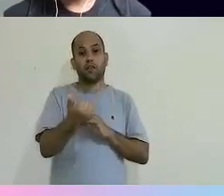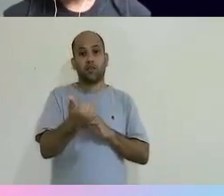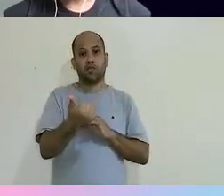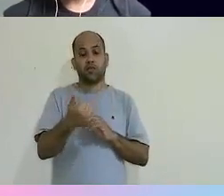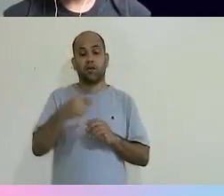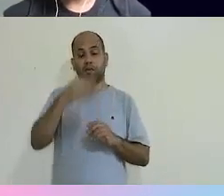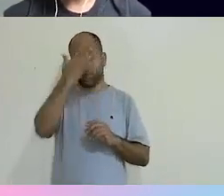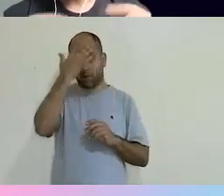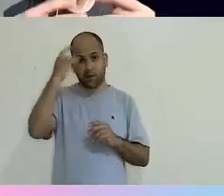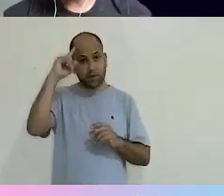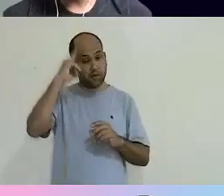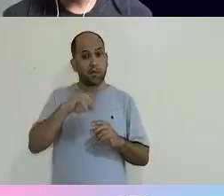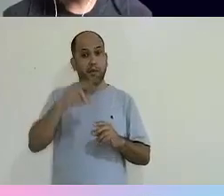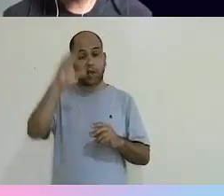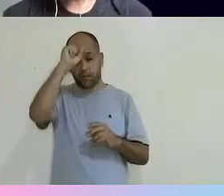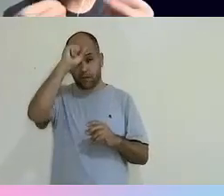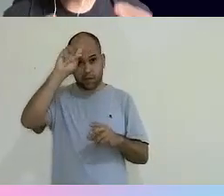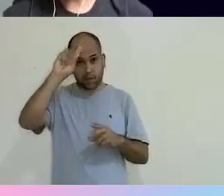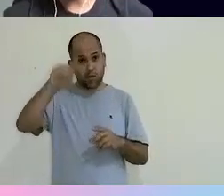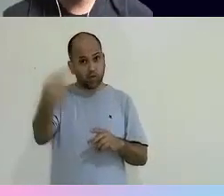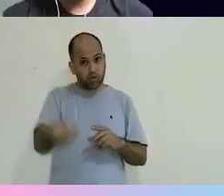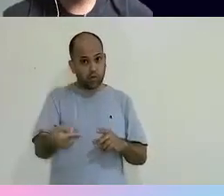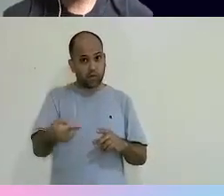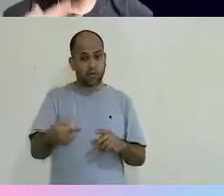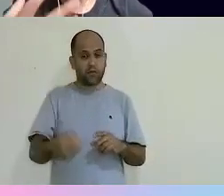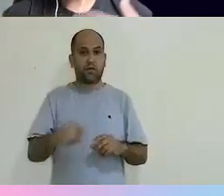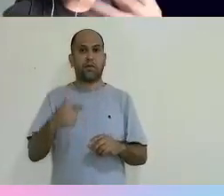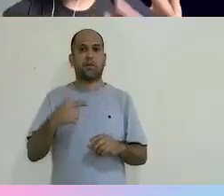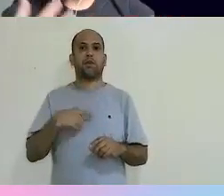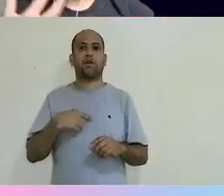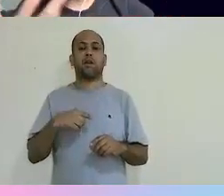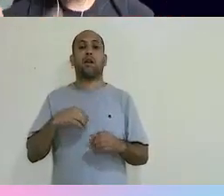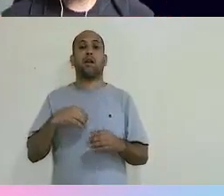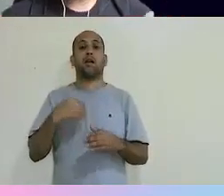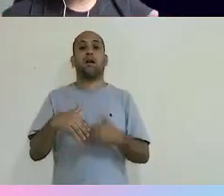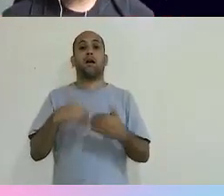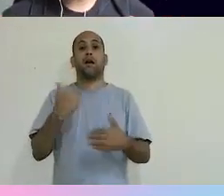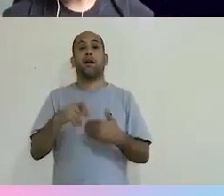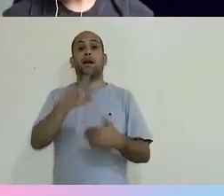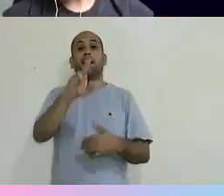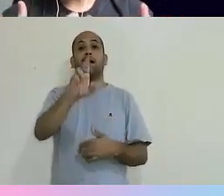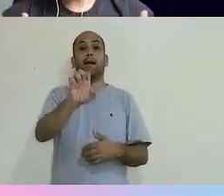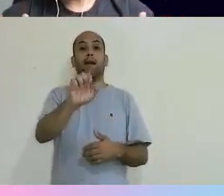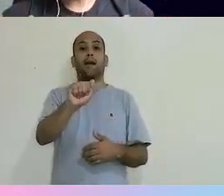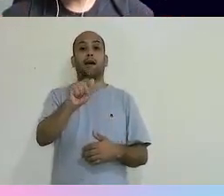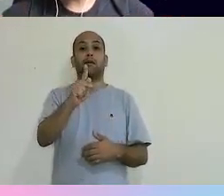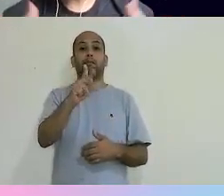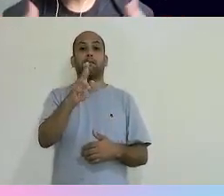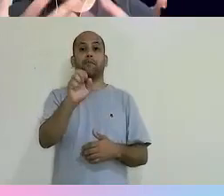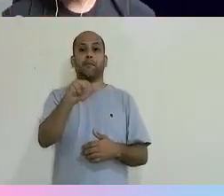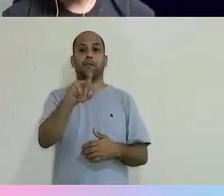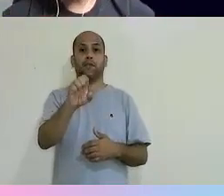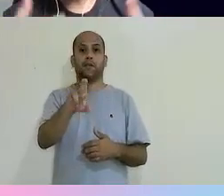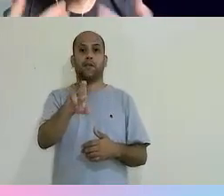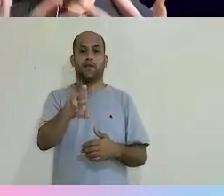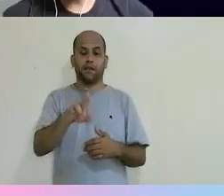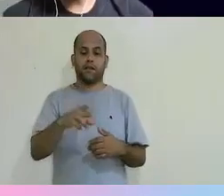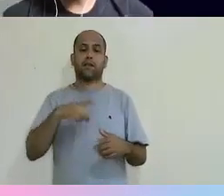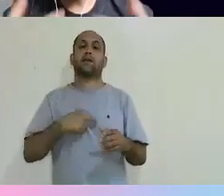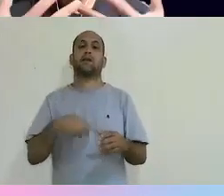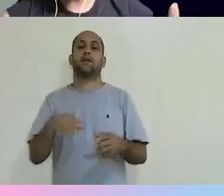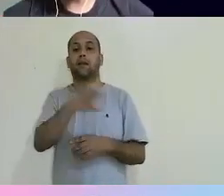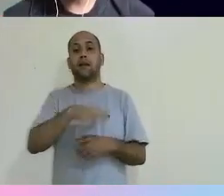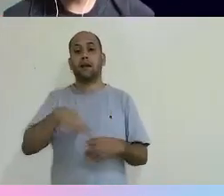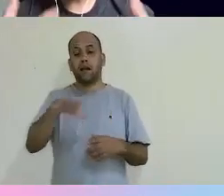né? Então, o século XXI e os séculos daqui para frente são anos que vão nos trazer muito mindset de aprender,